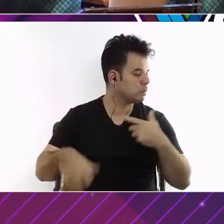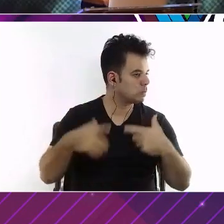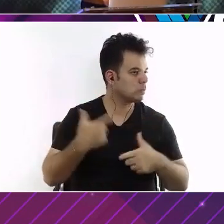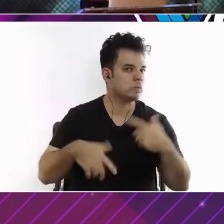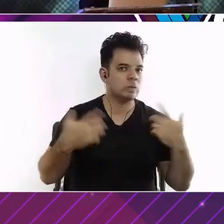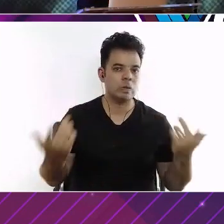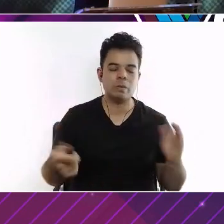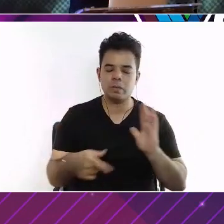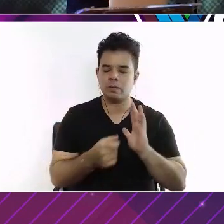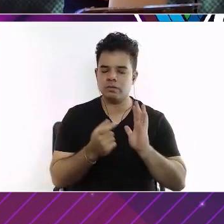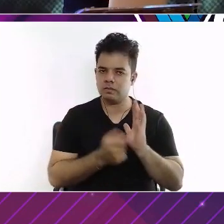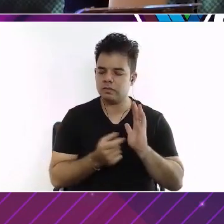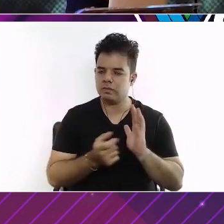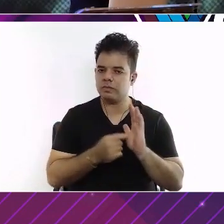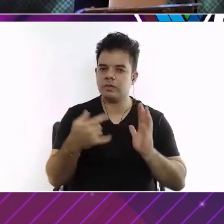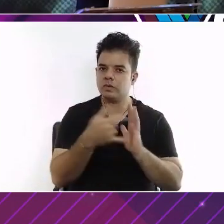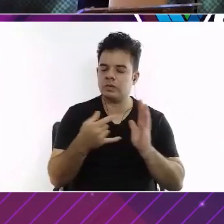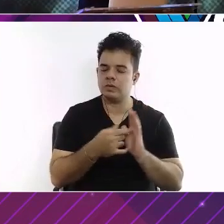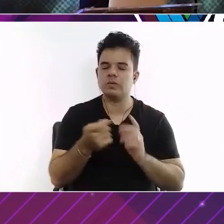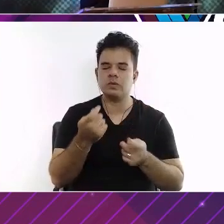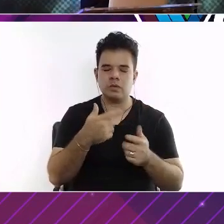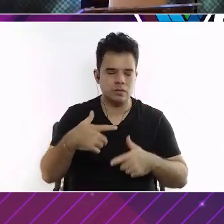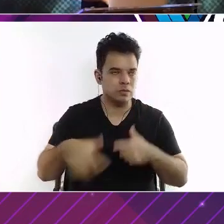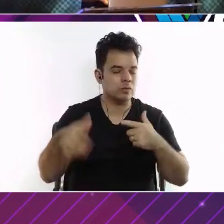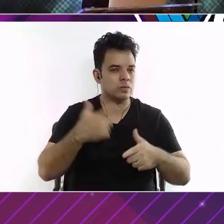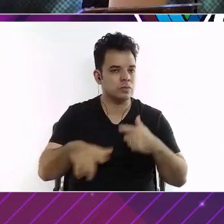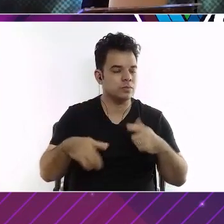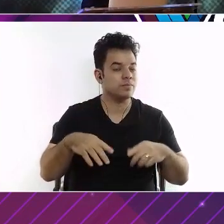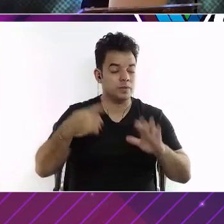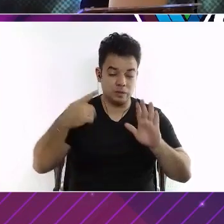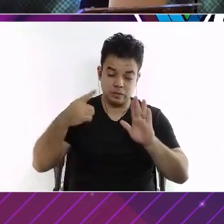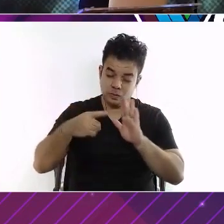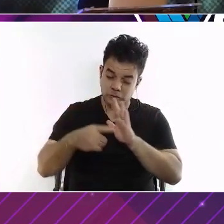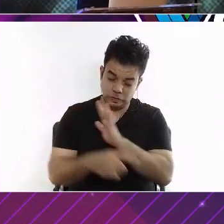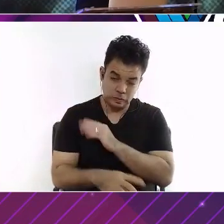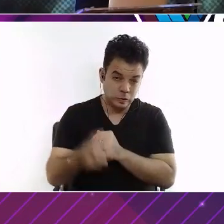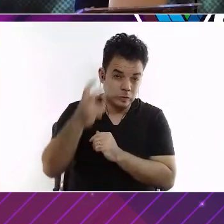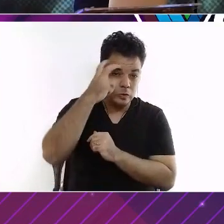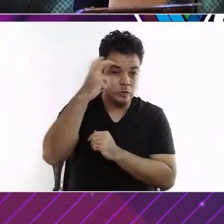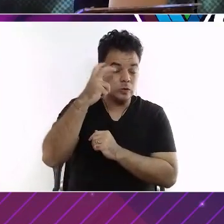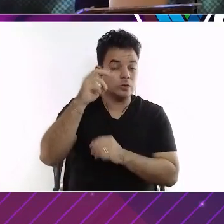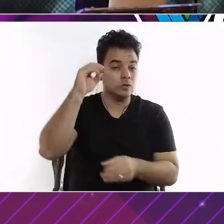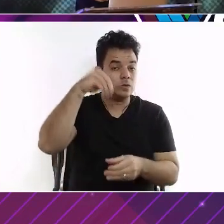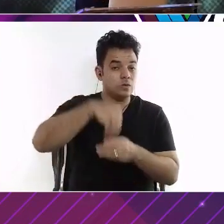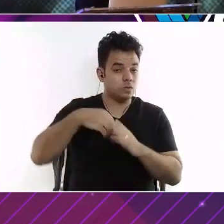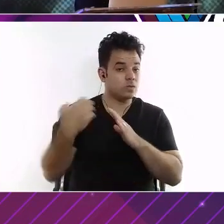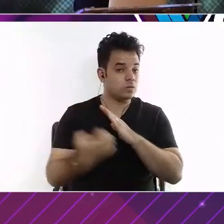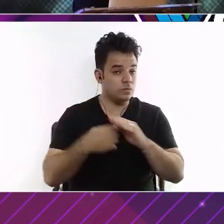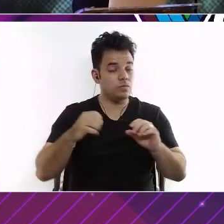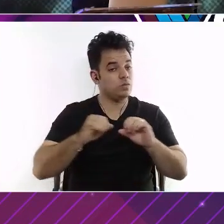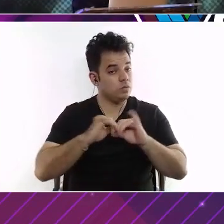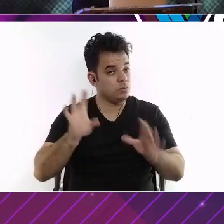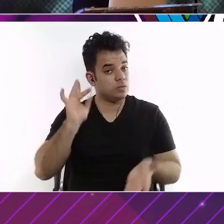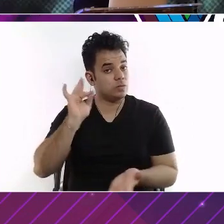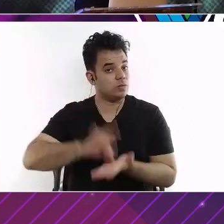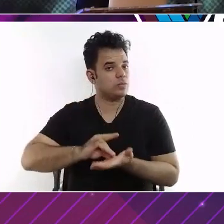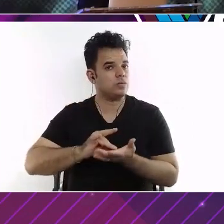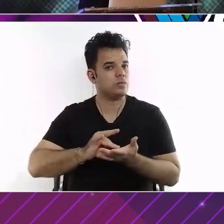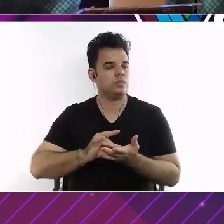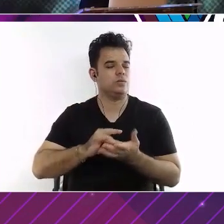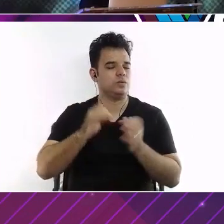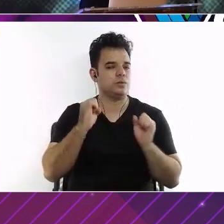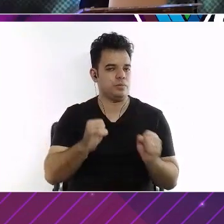desenvolvimentos, mesmo em pequenos negócios. Complexidade de cultura organizacional e distribuição real de poder. Eu estou cansado de